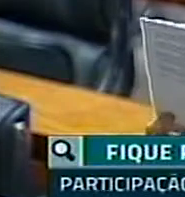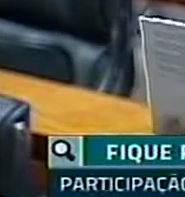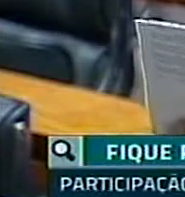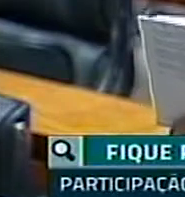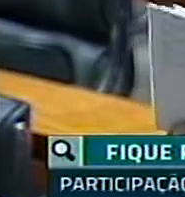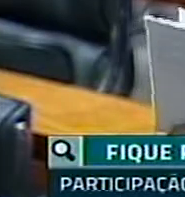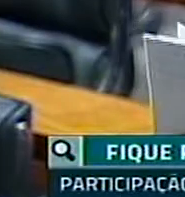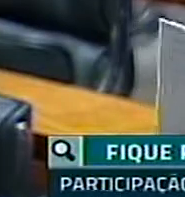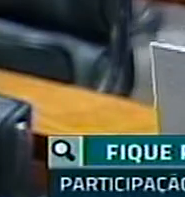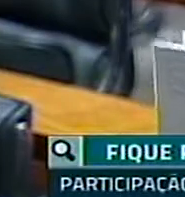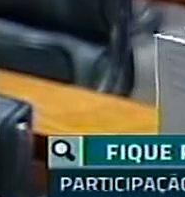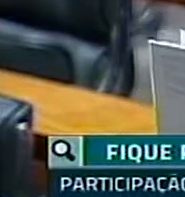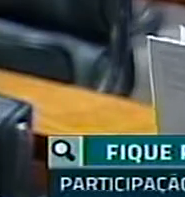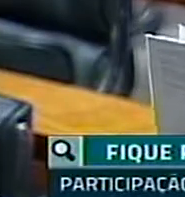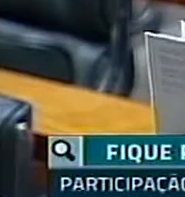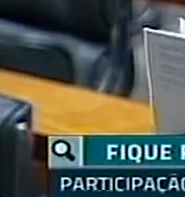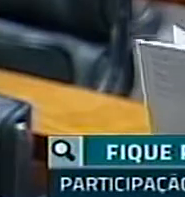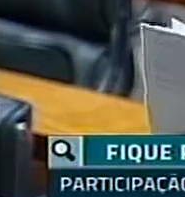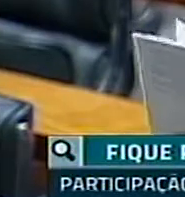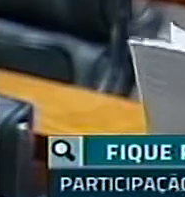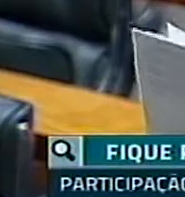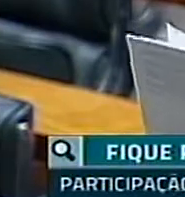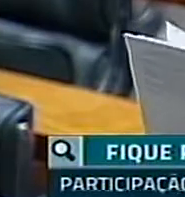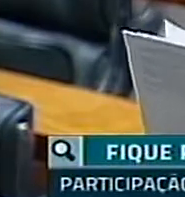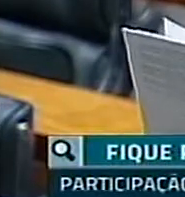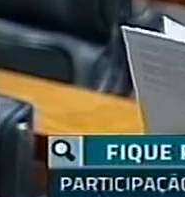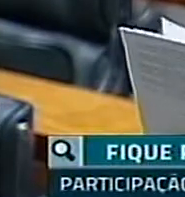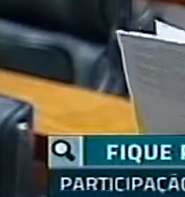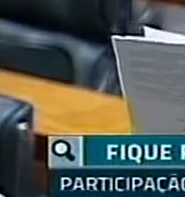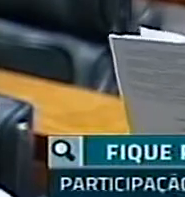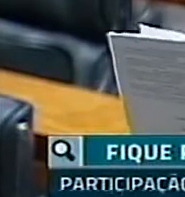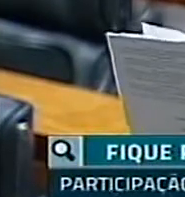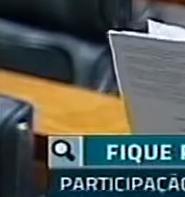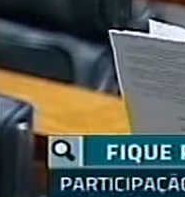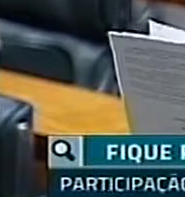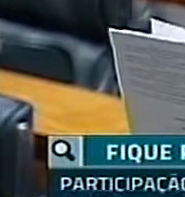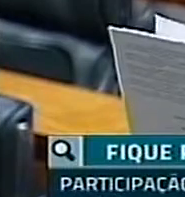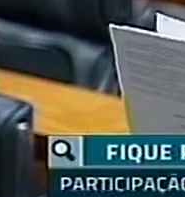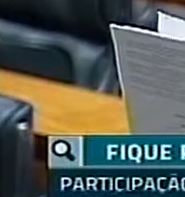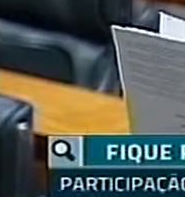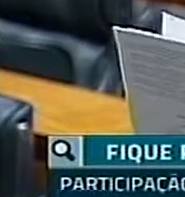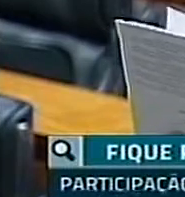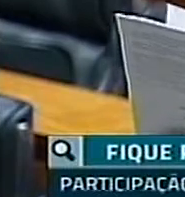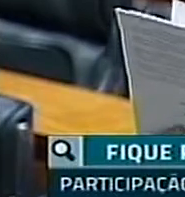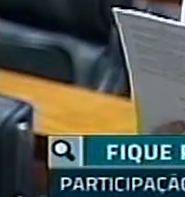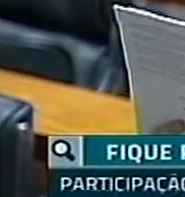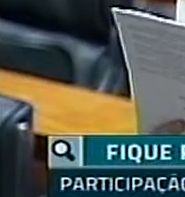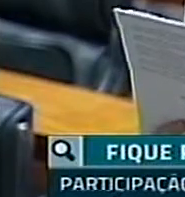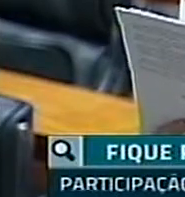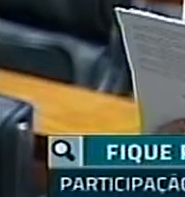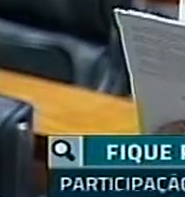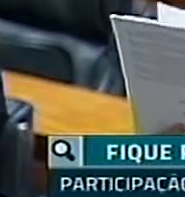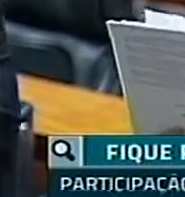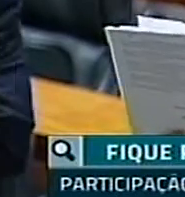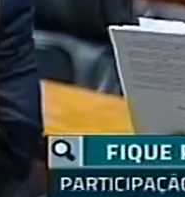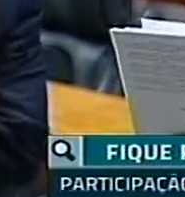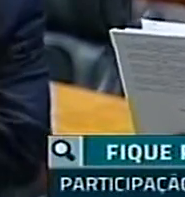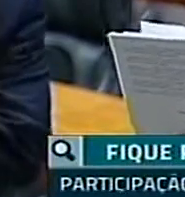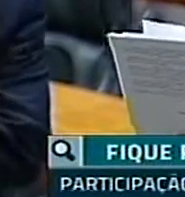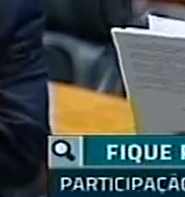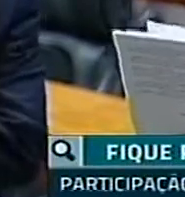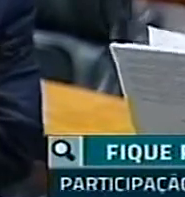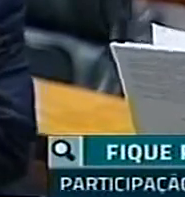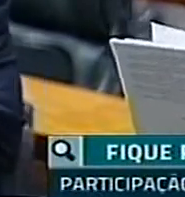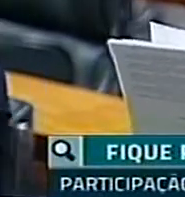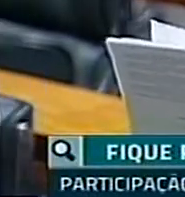política de atenção à saúde do jovem. Neste caso, deputado Manuela Dávila, no parágrafo, ou melhor, no